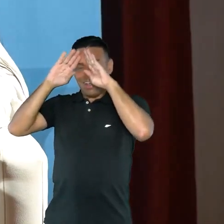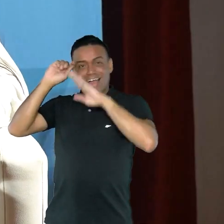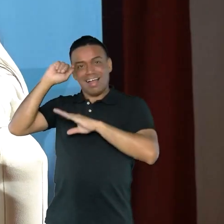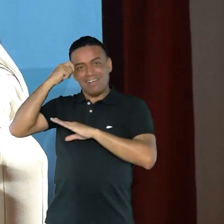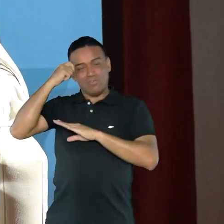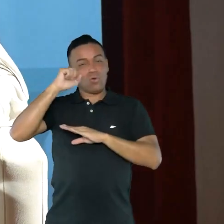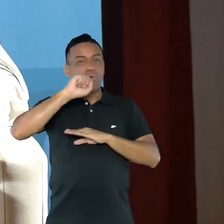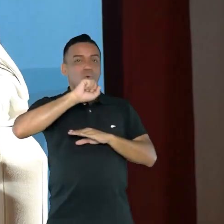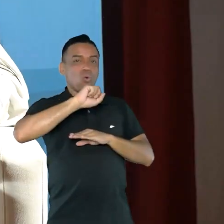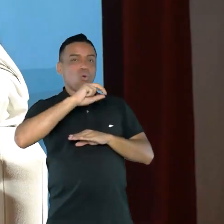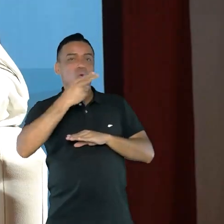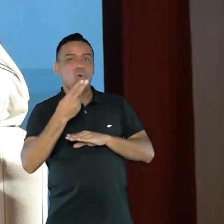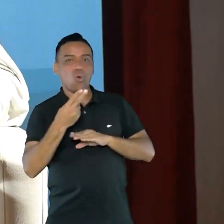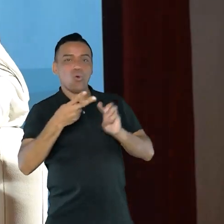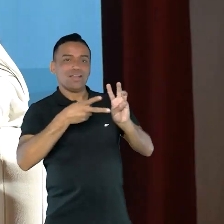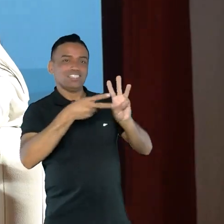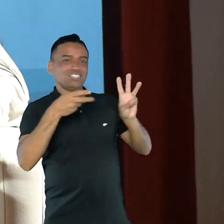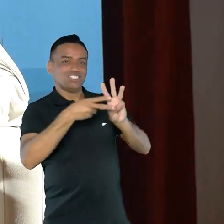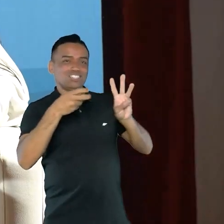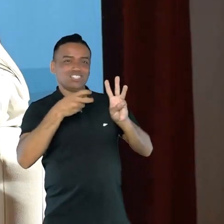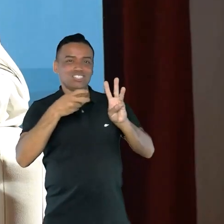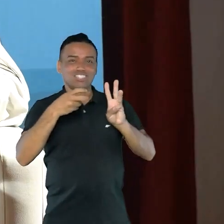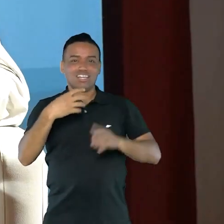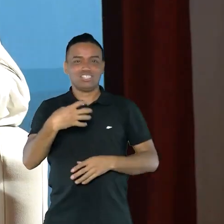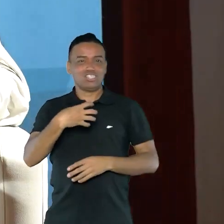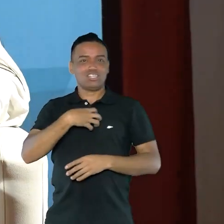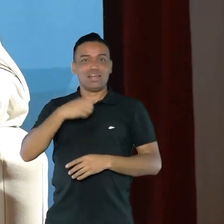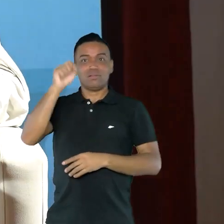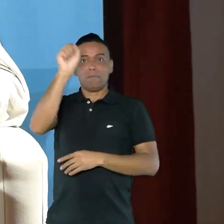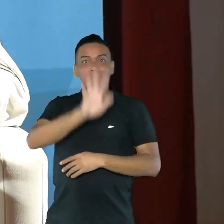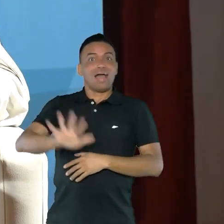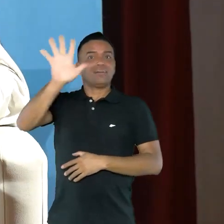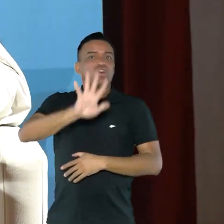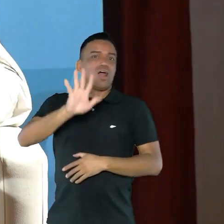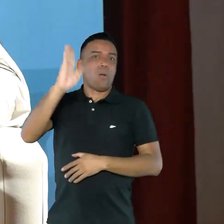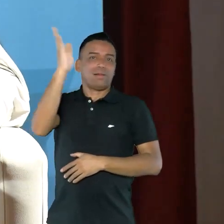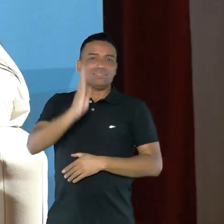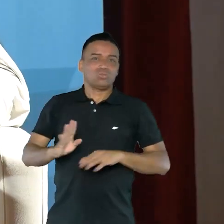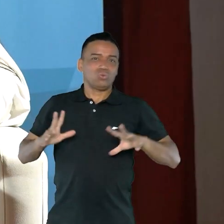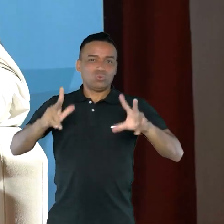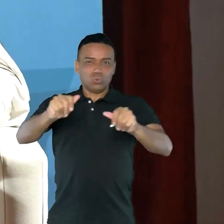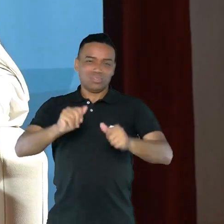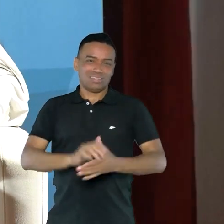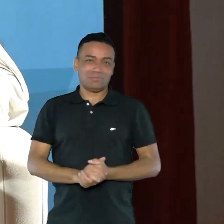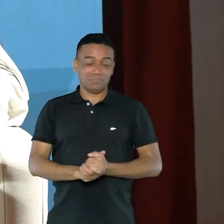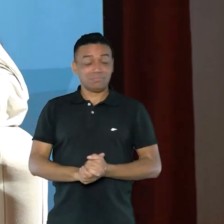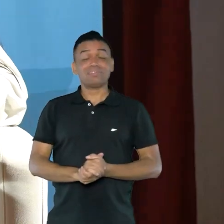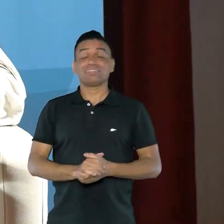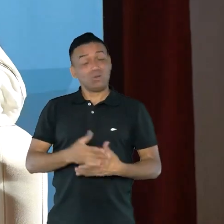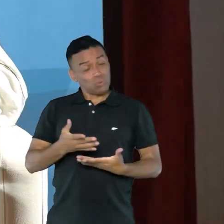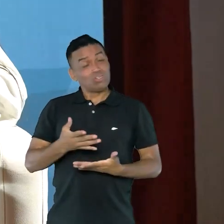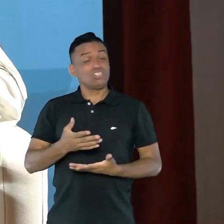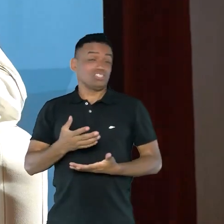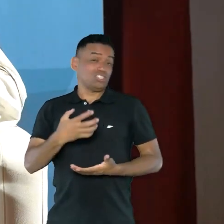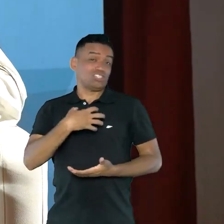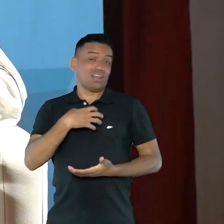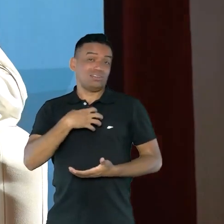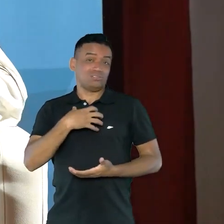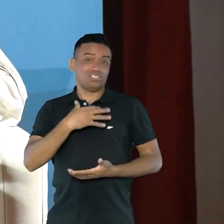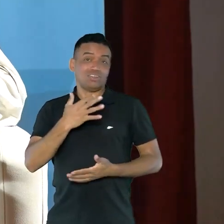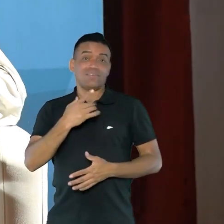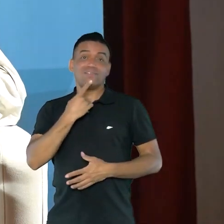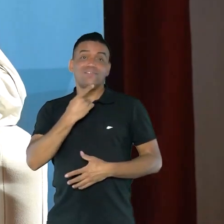né? Então, é até algo que a gente diz, que o próprio jeito dos feriados se instalarem ilustra